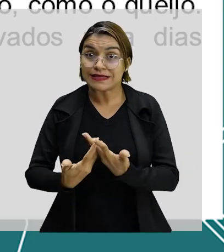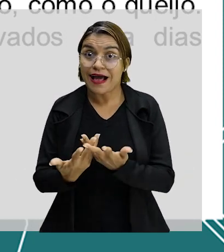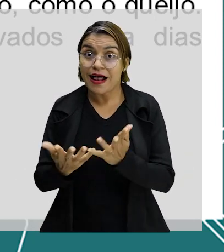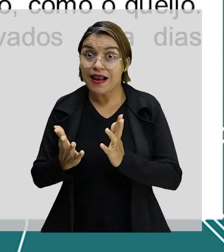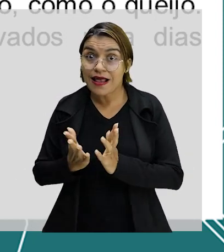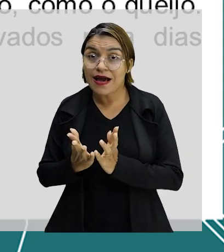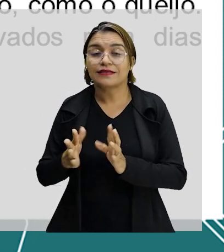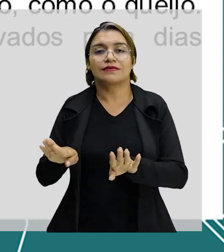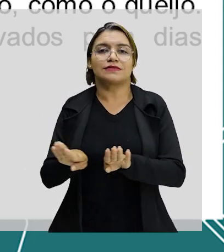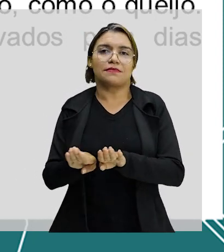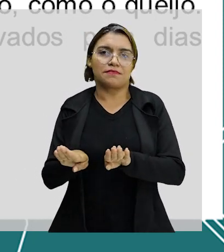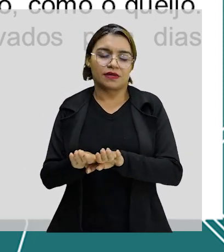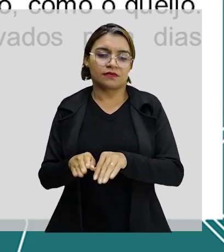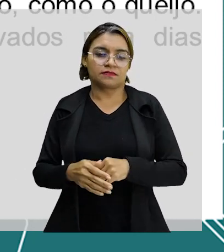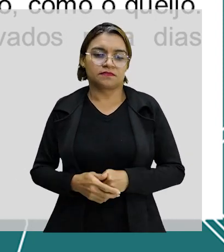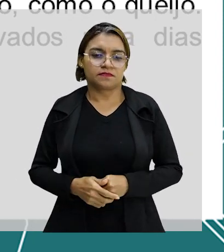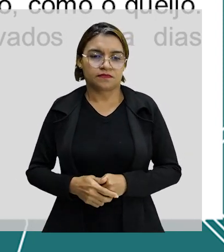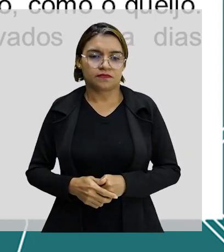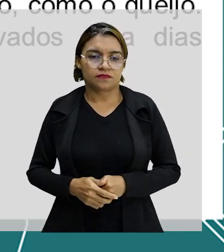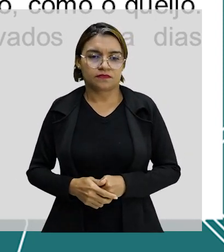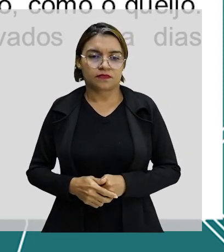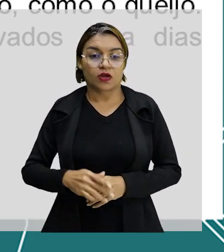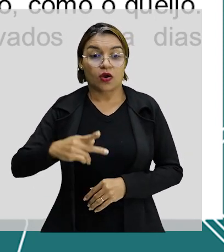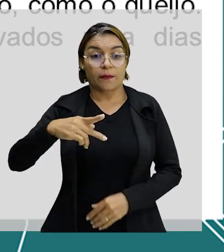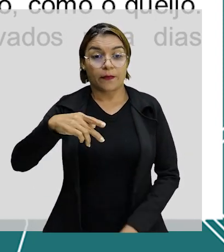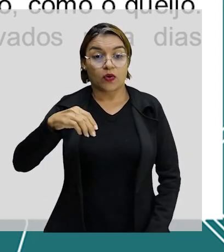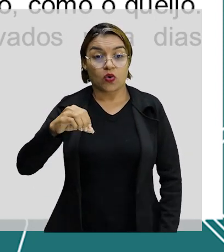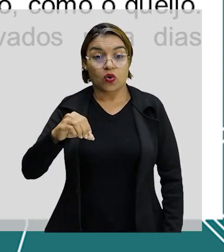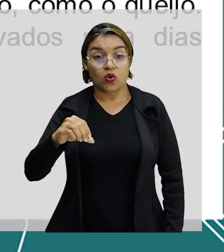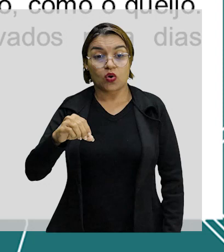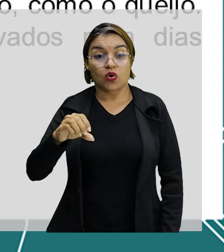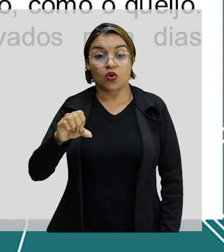no verão. Postre composto, que é